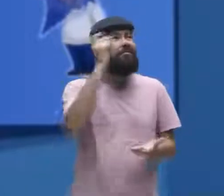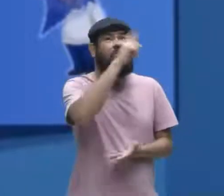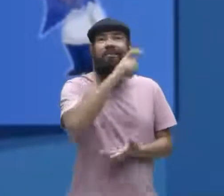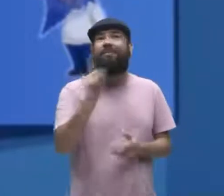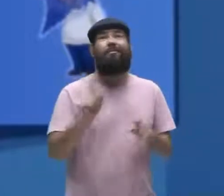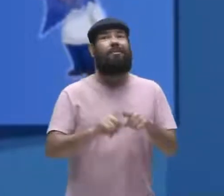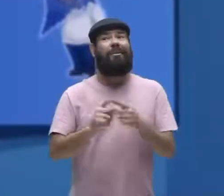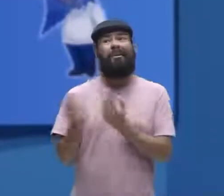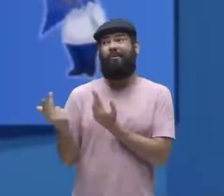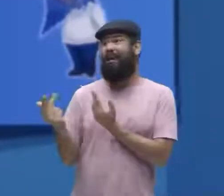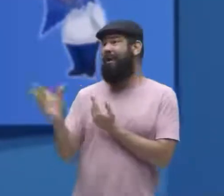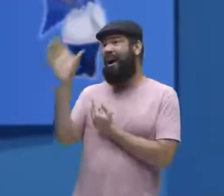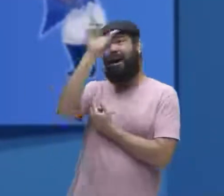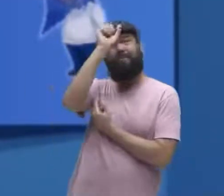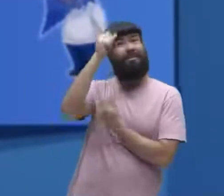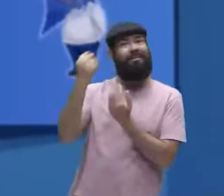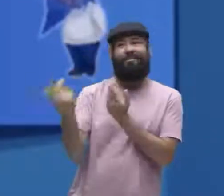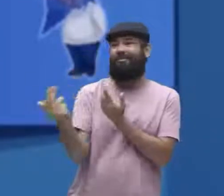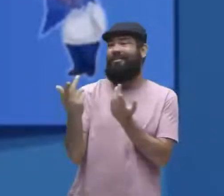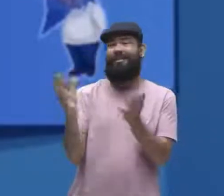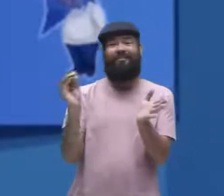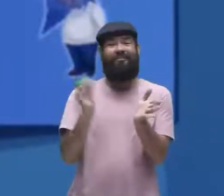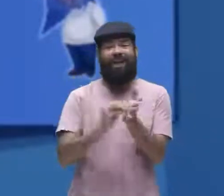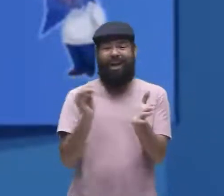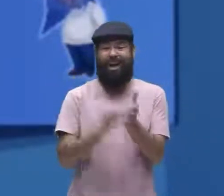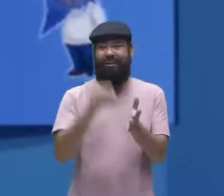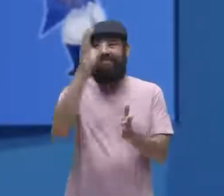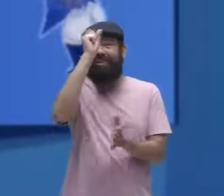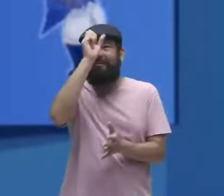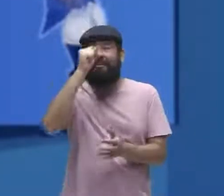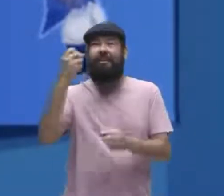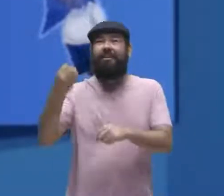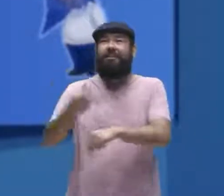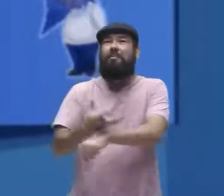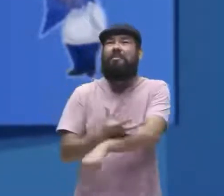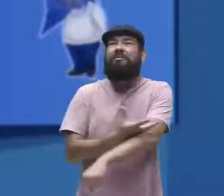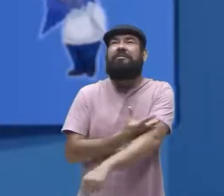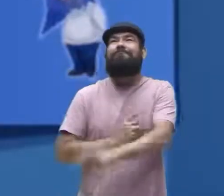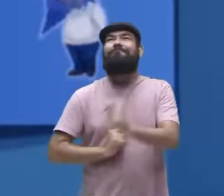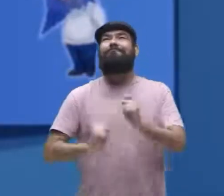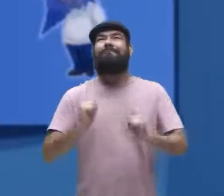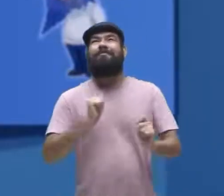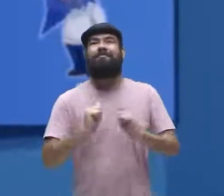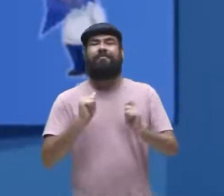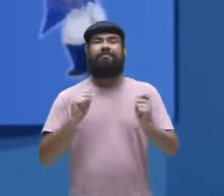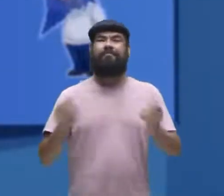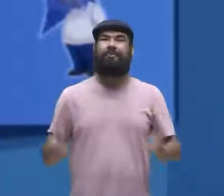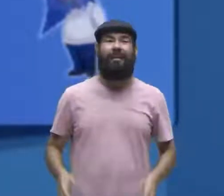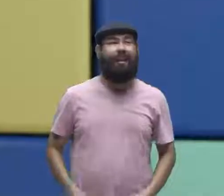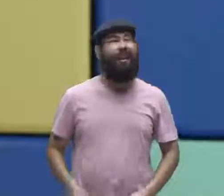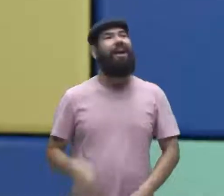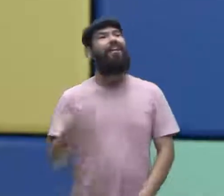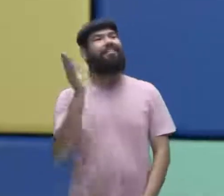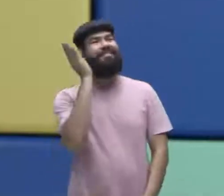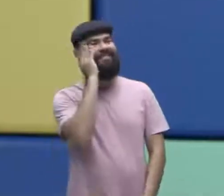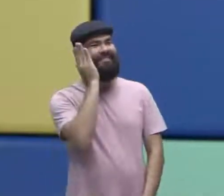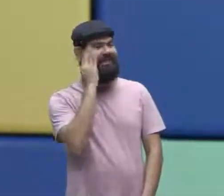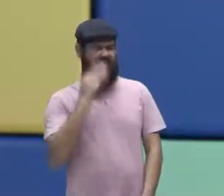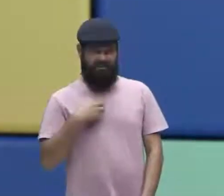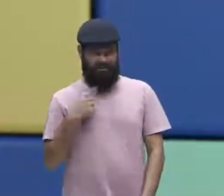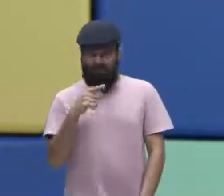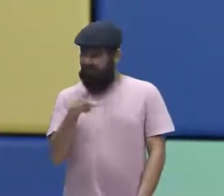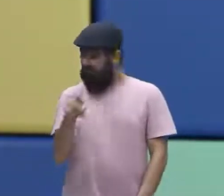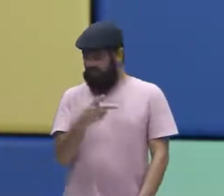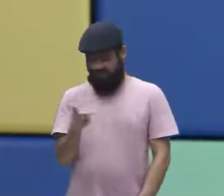aprenderam a lidar com essas situações e com suas emoções. E olha só, gente, e a gente também não tá só, vocês